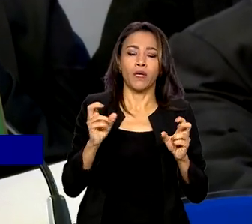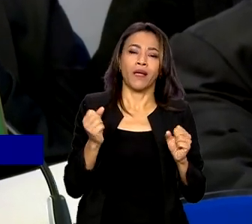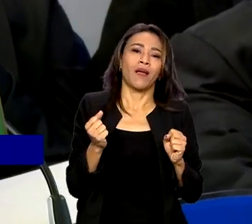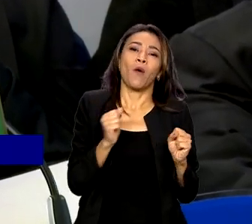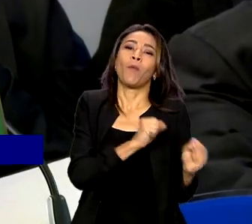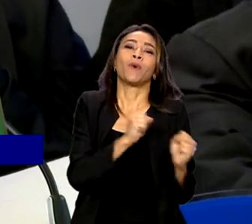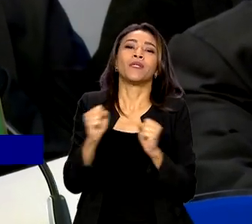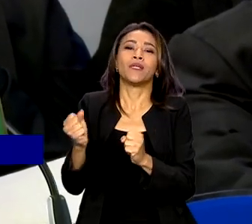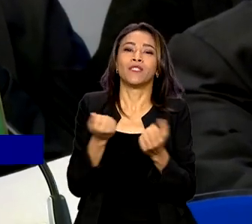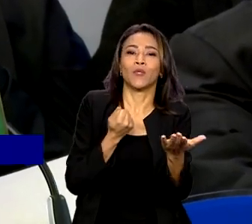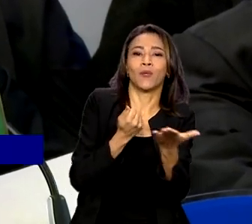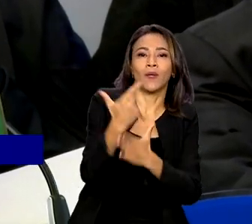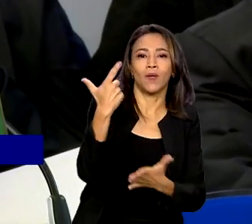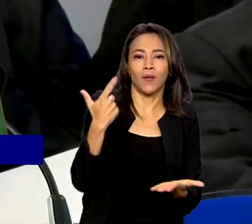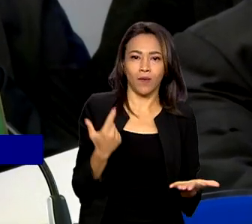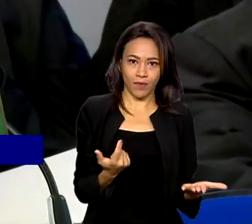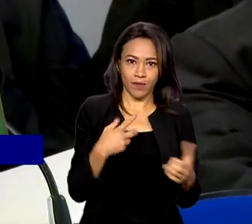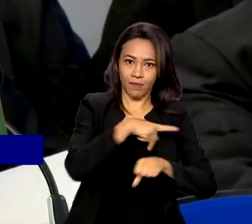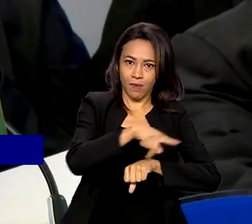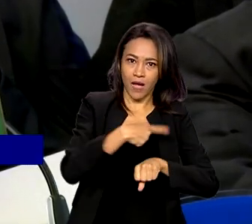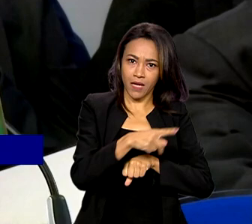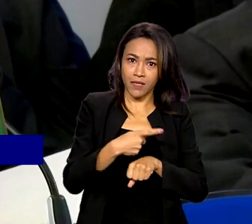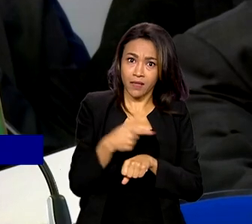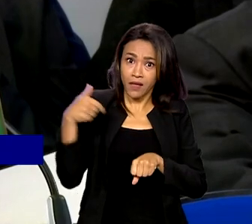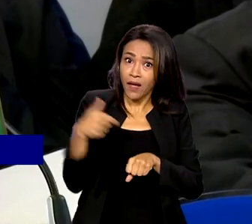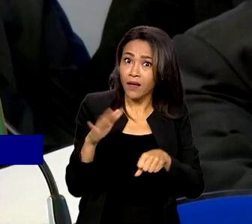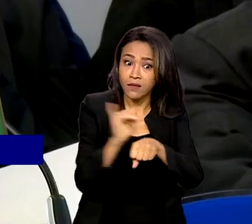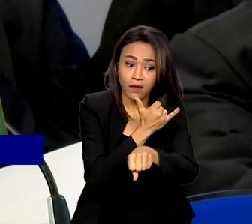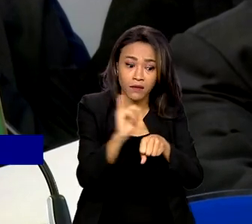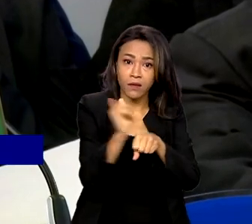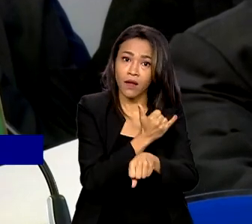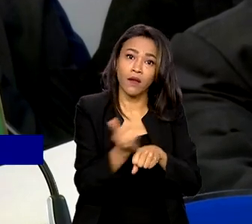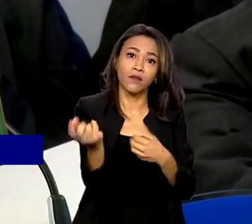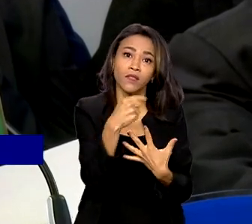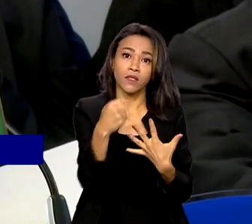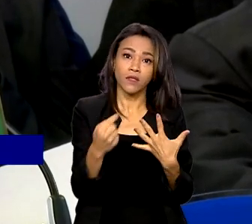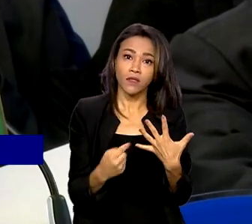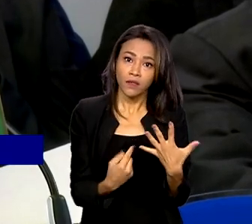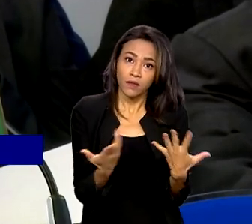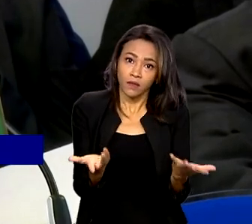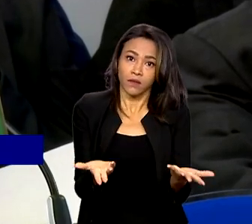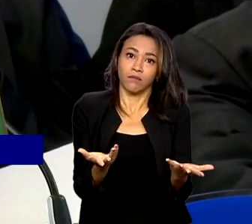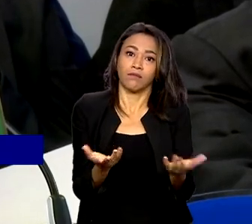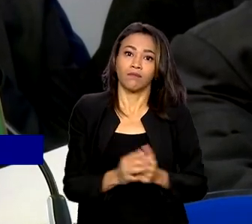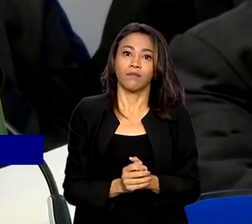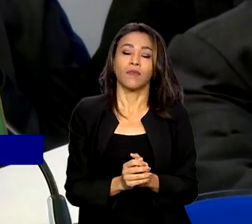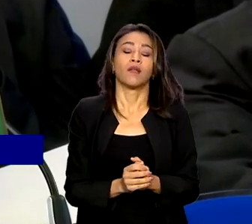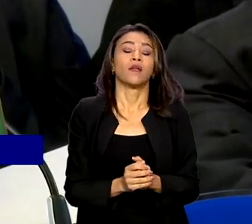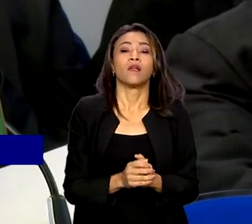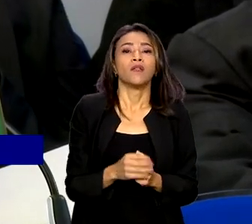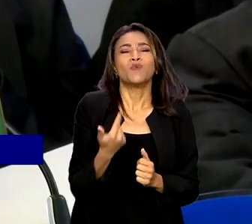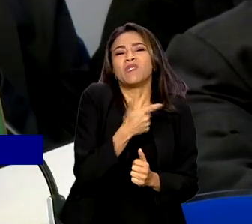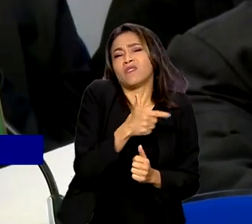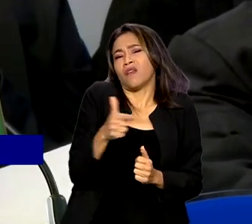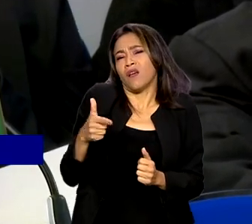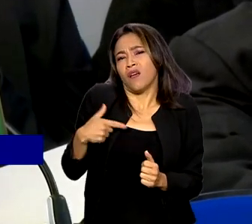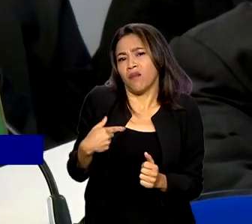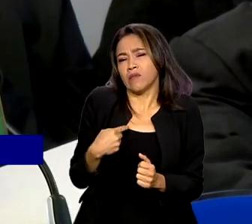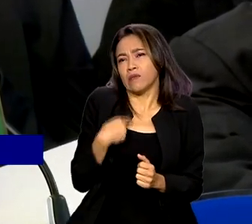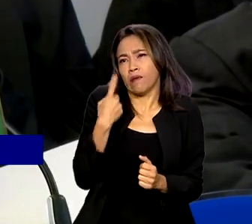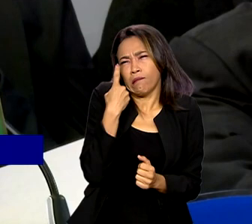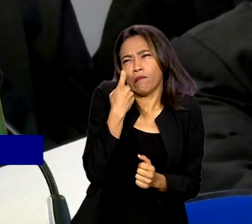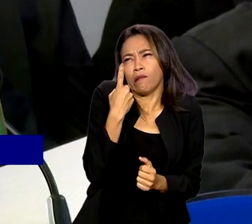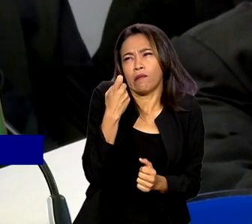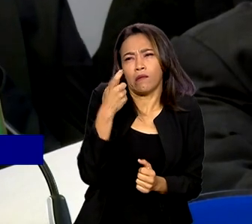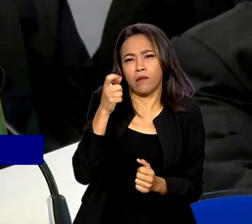Estado, um dos poucos instrumentos de política industrial que nos resta. Não temos interesse em acordos que